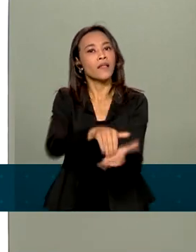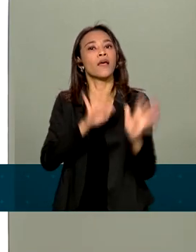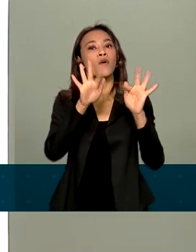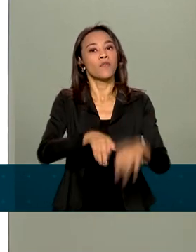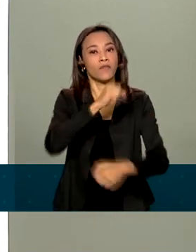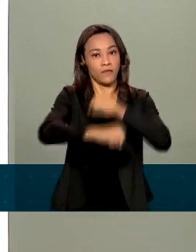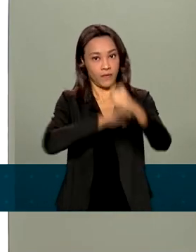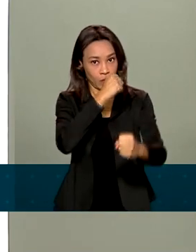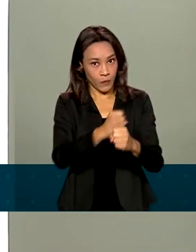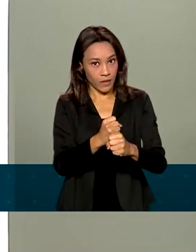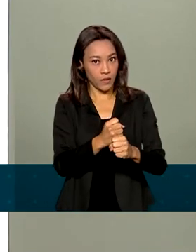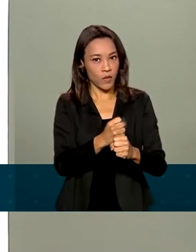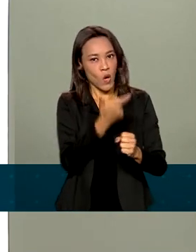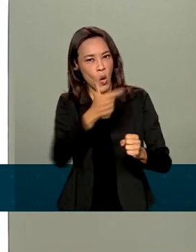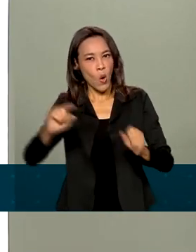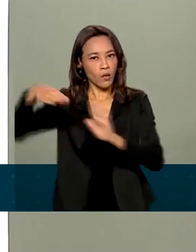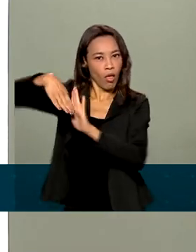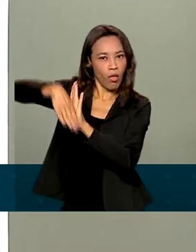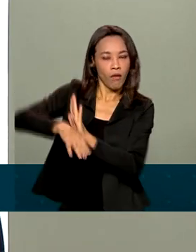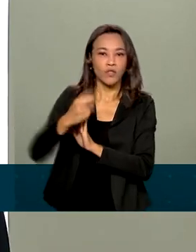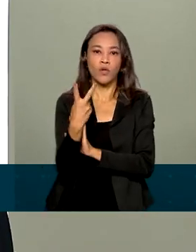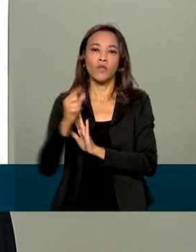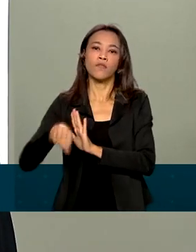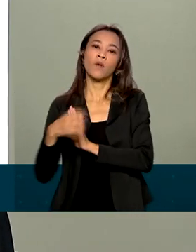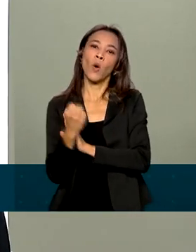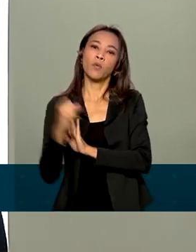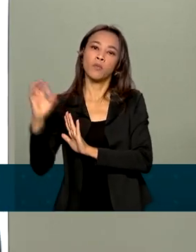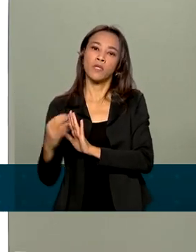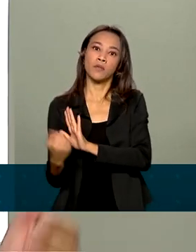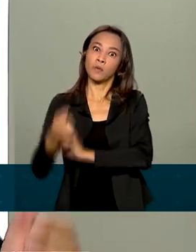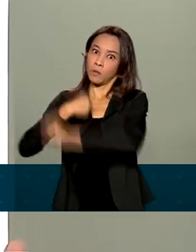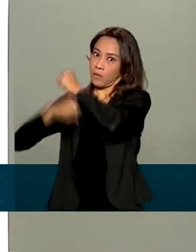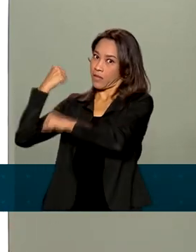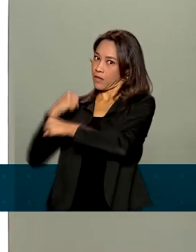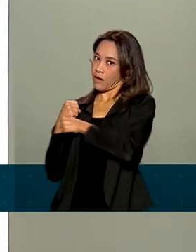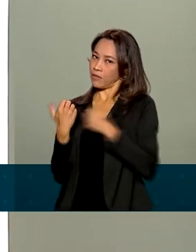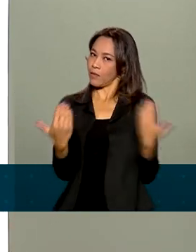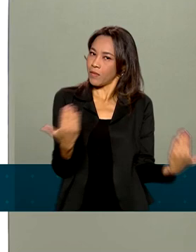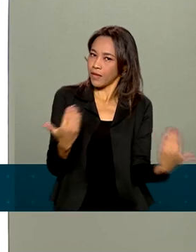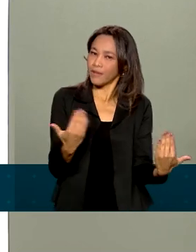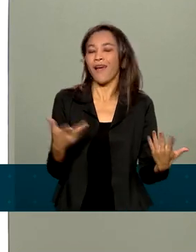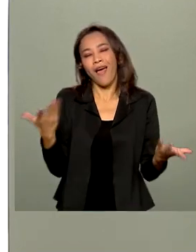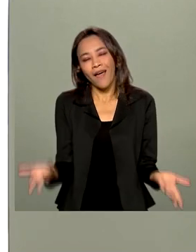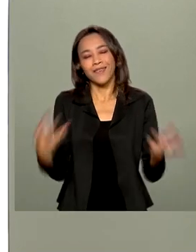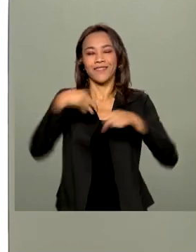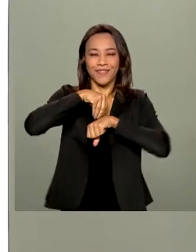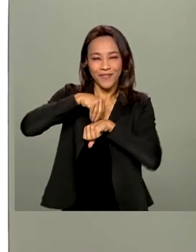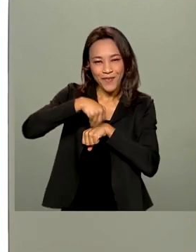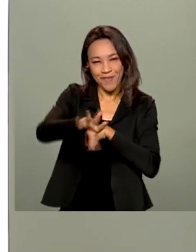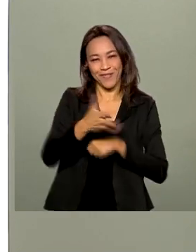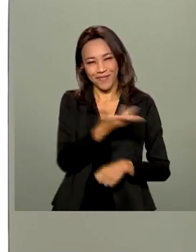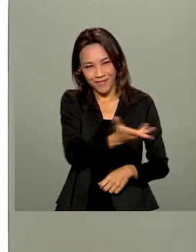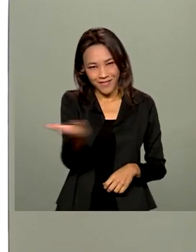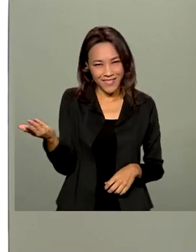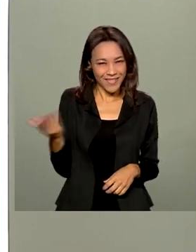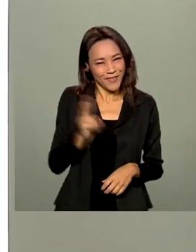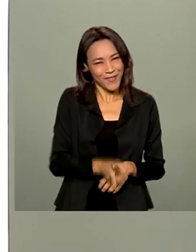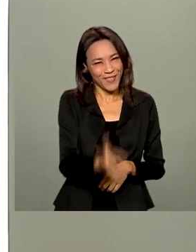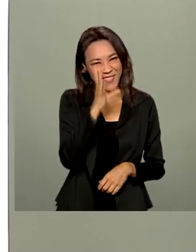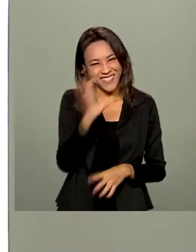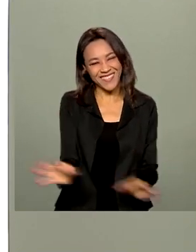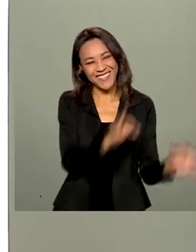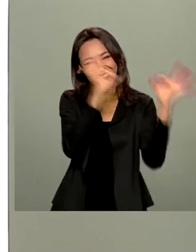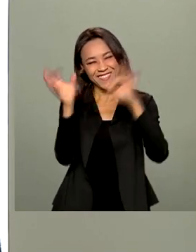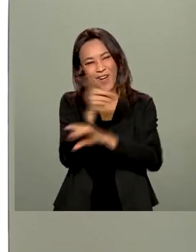final do ano contra um declínio de 2,8 por cento no ano passado essas informações que nós temos para os senhores hoje